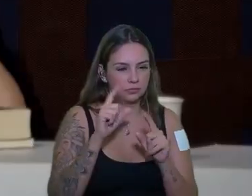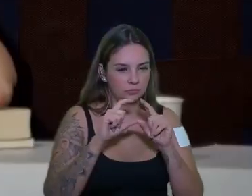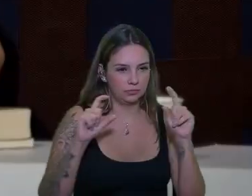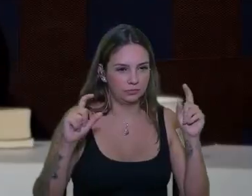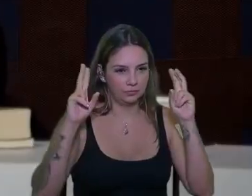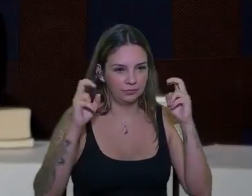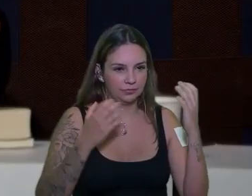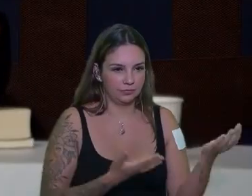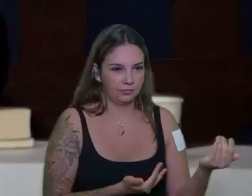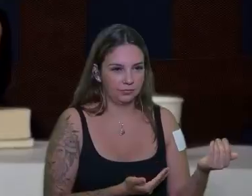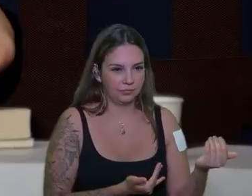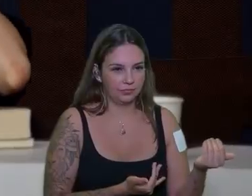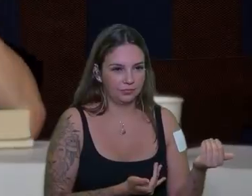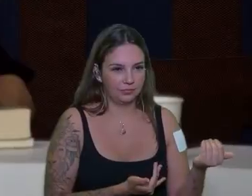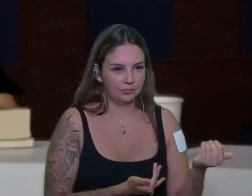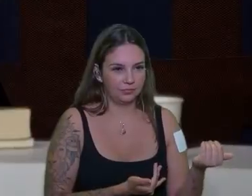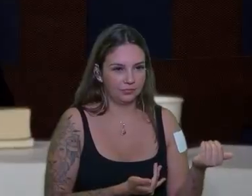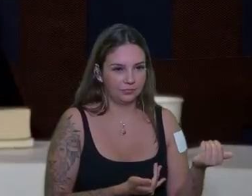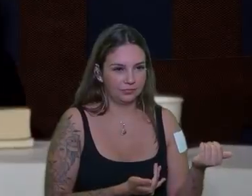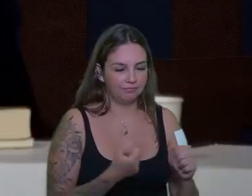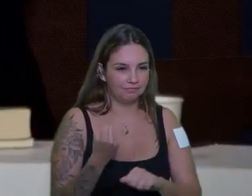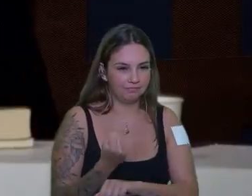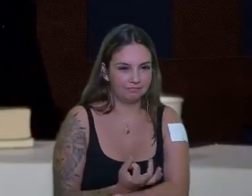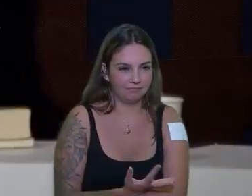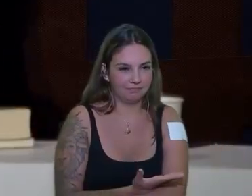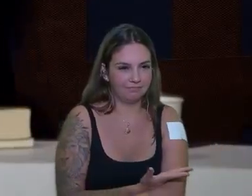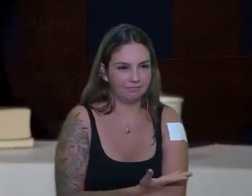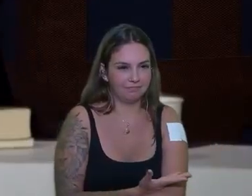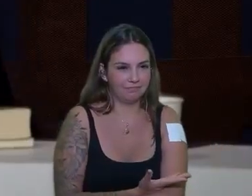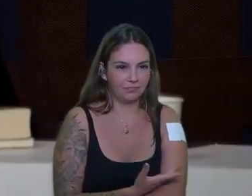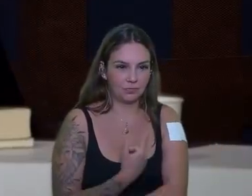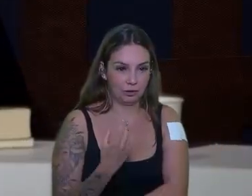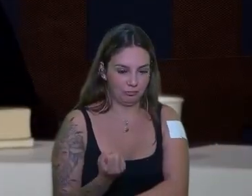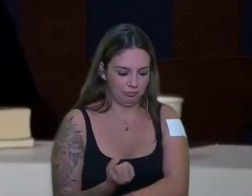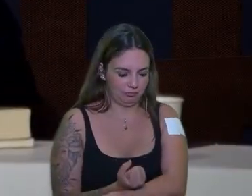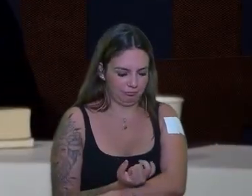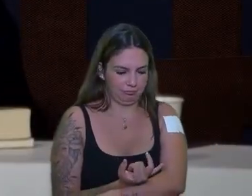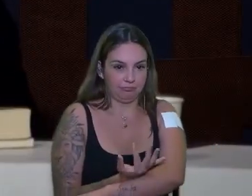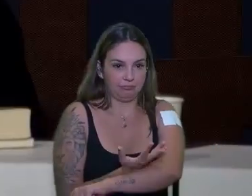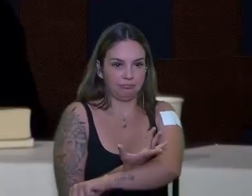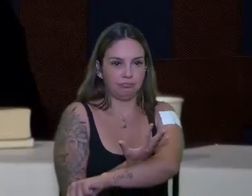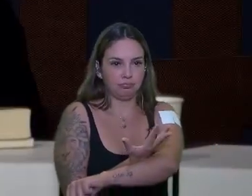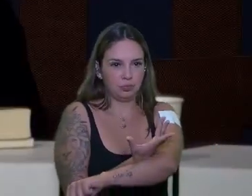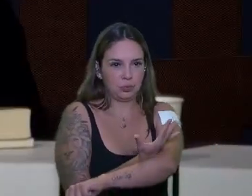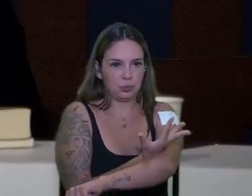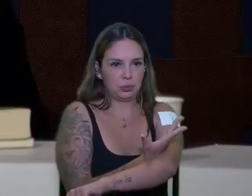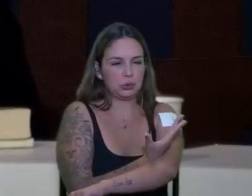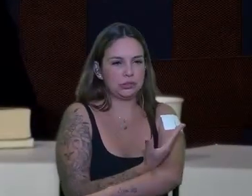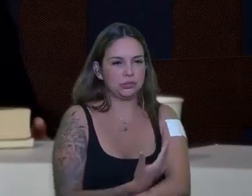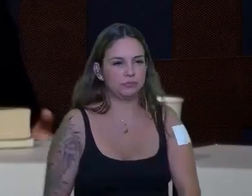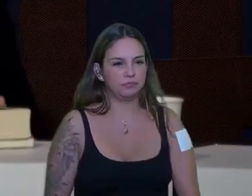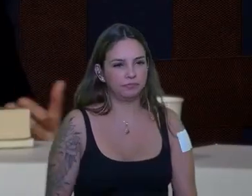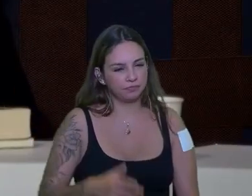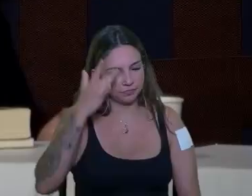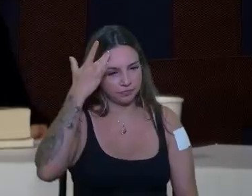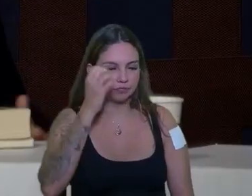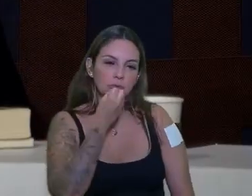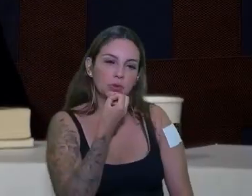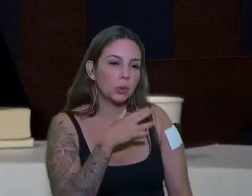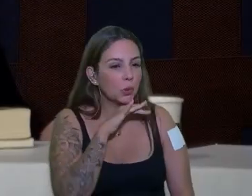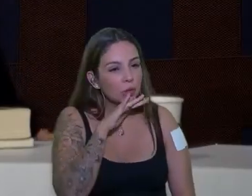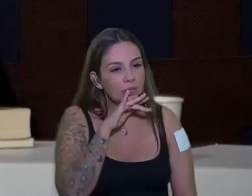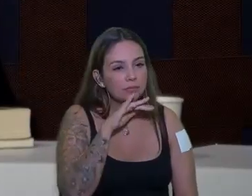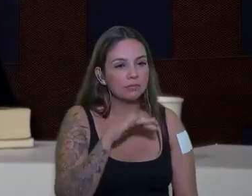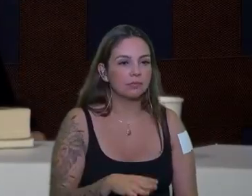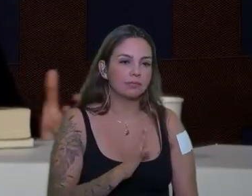tema super jovem, né? Essa emoção, a flor da pele. E não se sabe se é bom ou se é